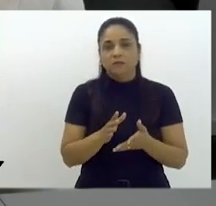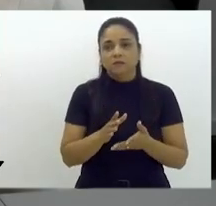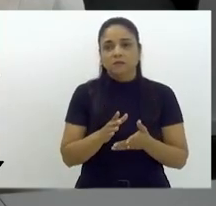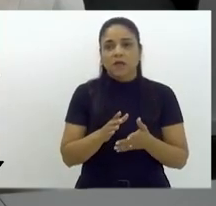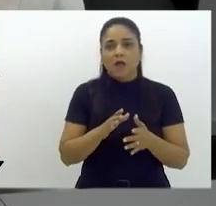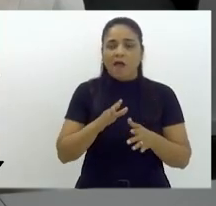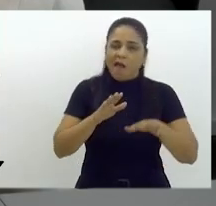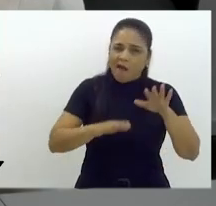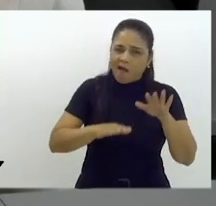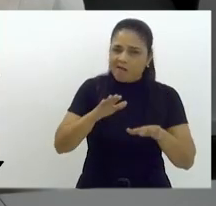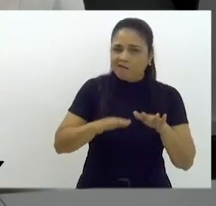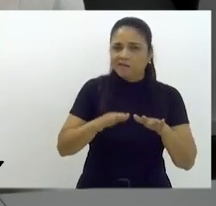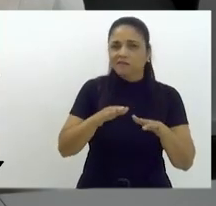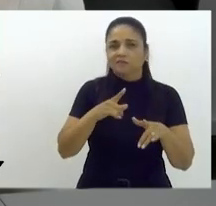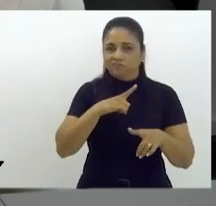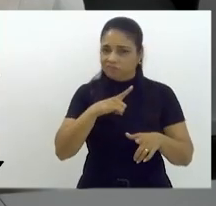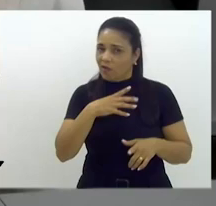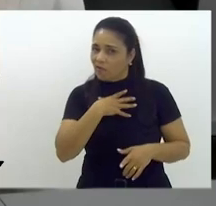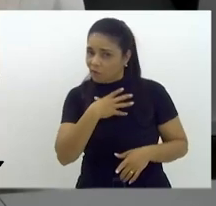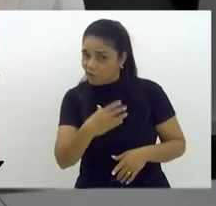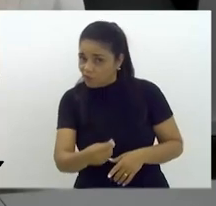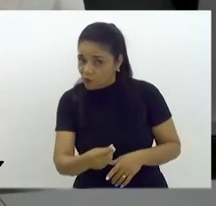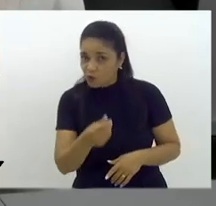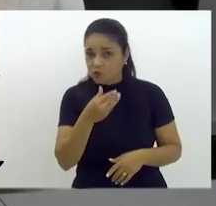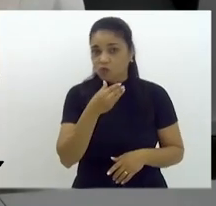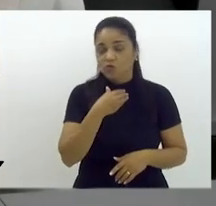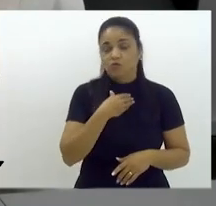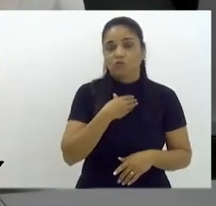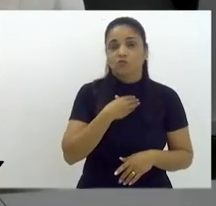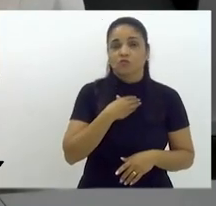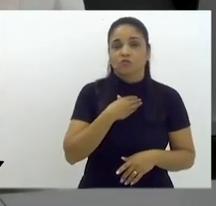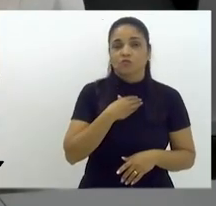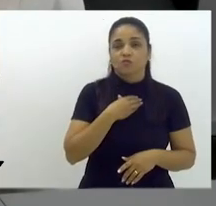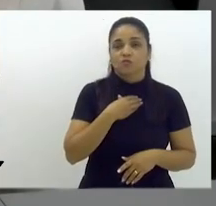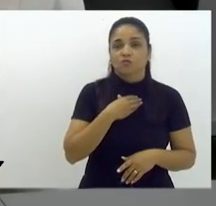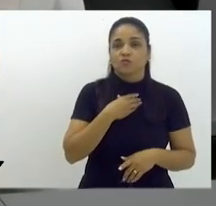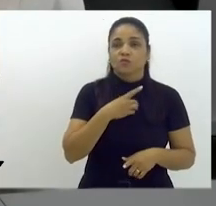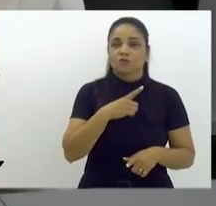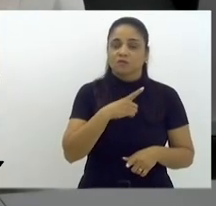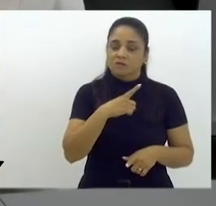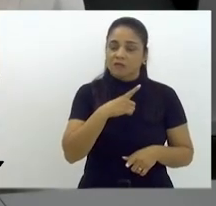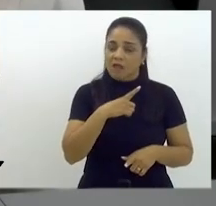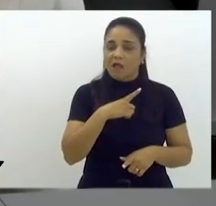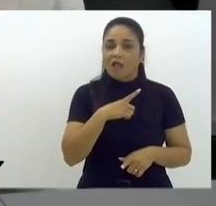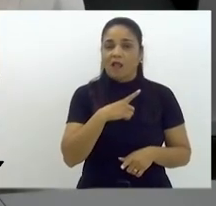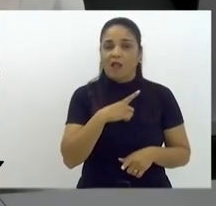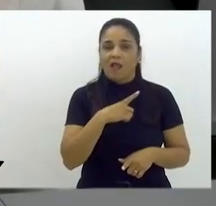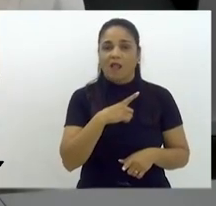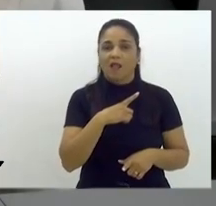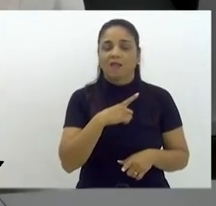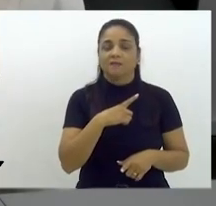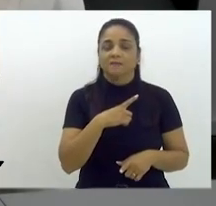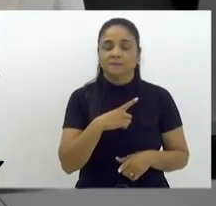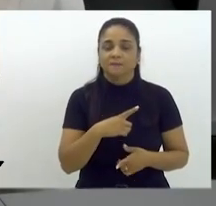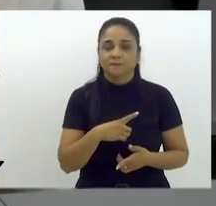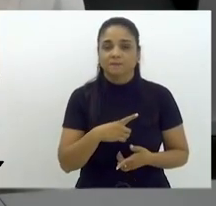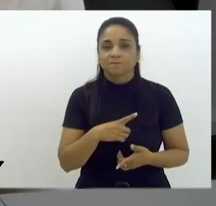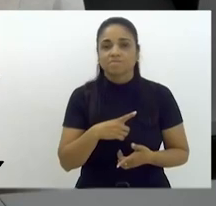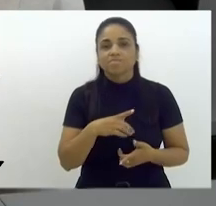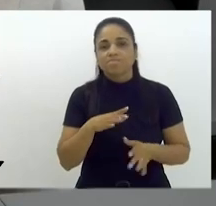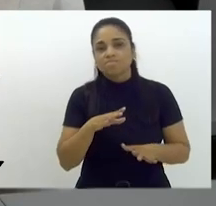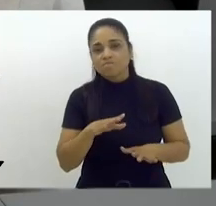muitas vezes envolvem filhos quando há filhos Normalmente quando você tem que ter nossa sacolesa é uma questão